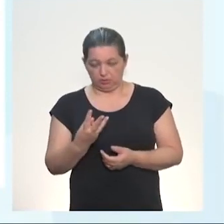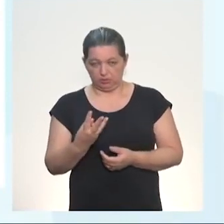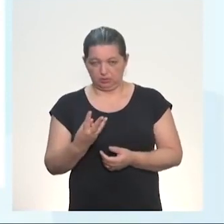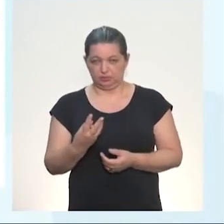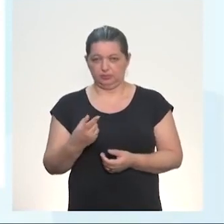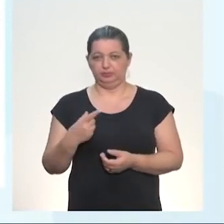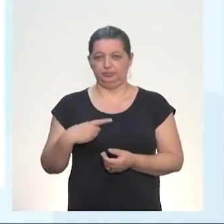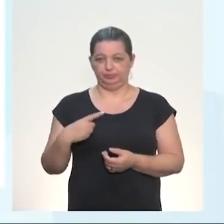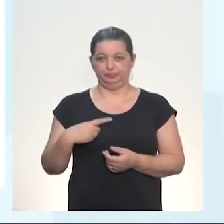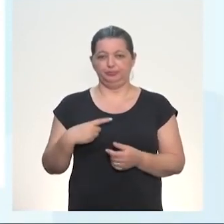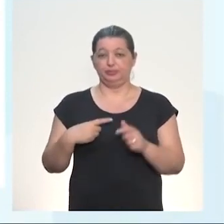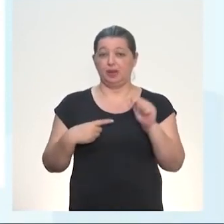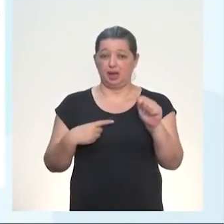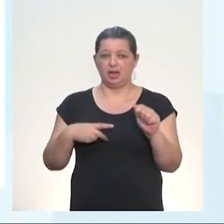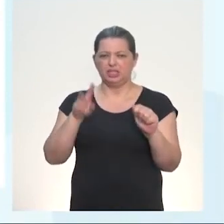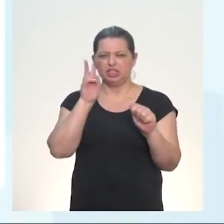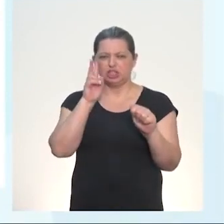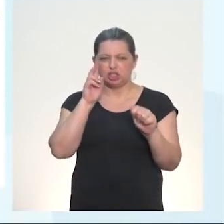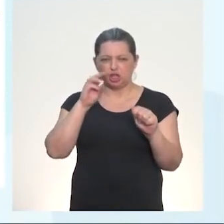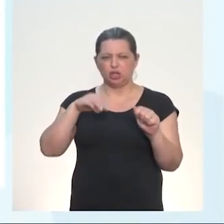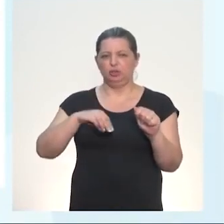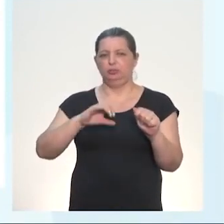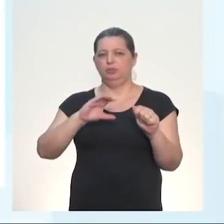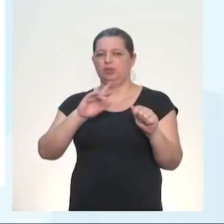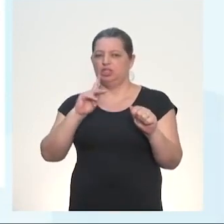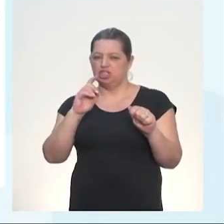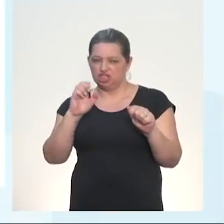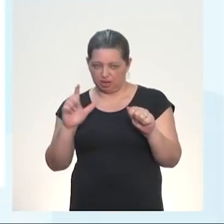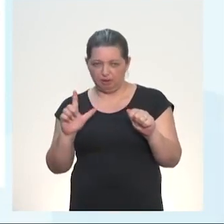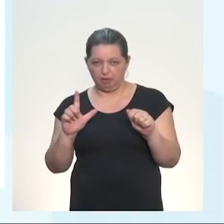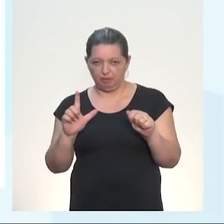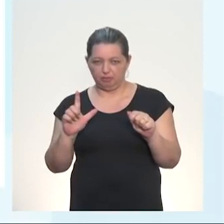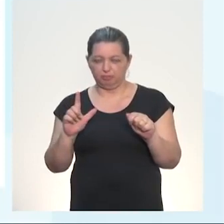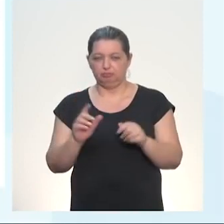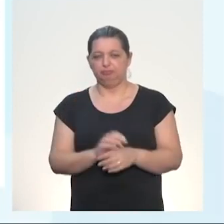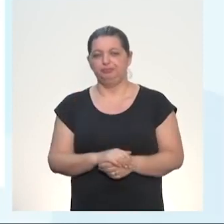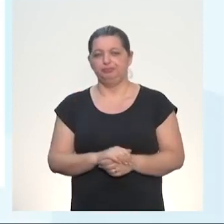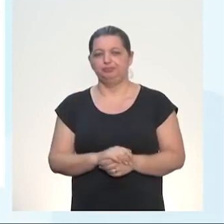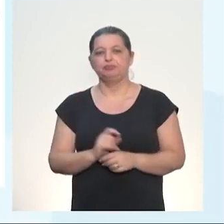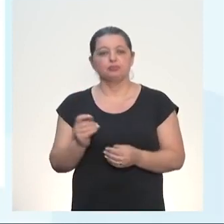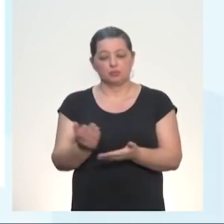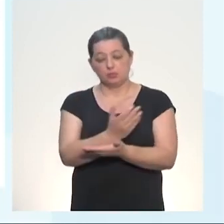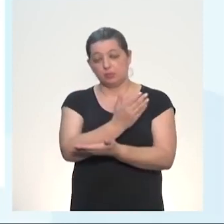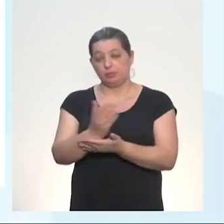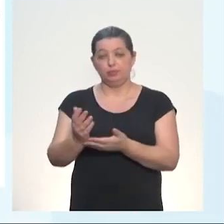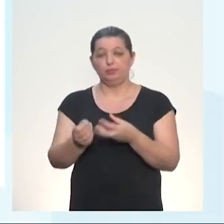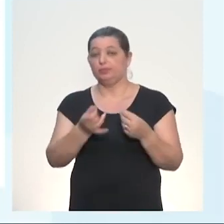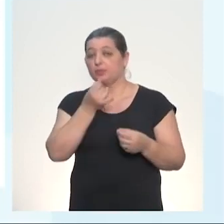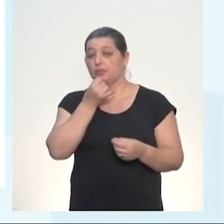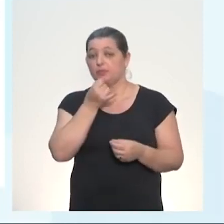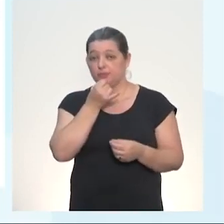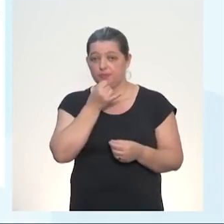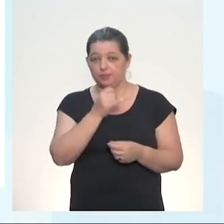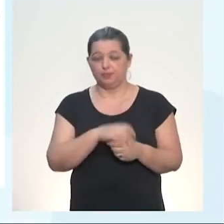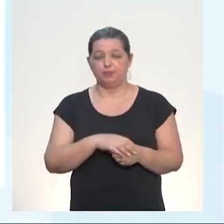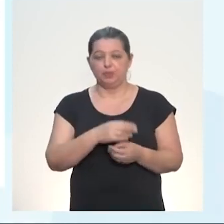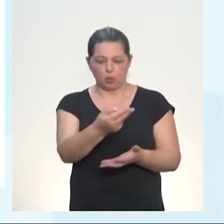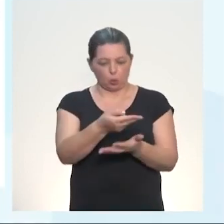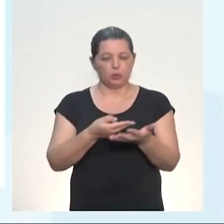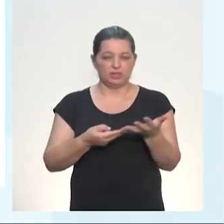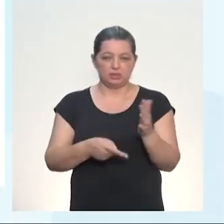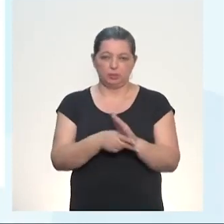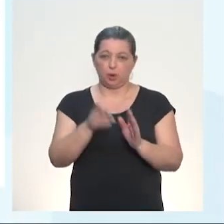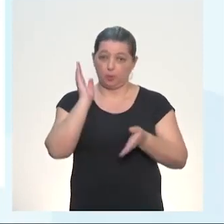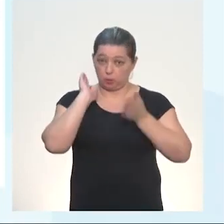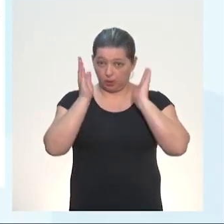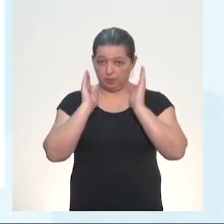item A, que tem a historinha do Michel, que vai fazer uma mudança aí, e separei em partes. Então, eu vou fazer como exemplo a parte que tem o desenho do caminhão,